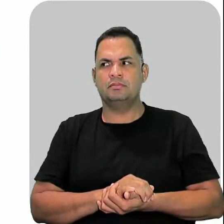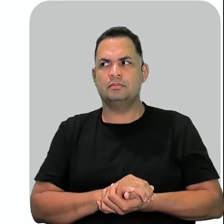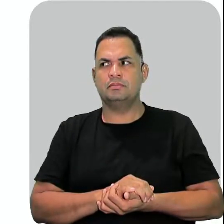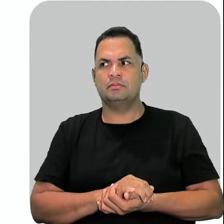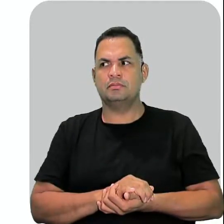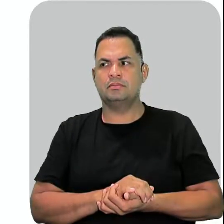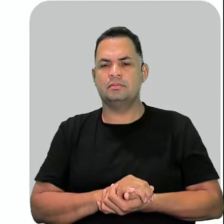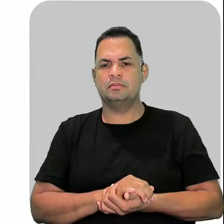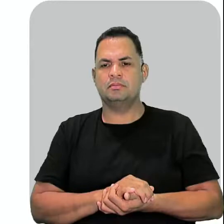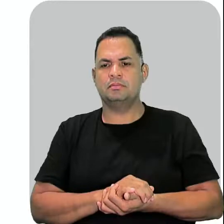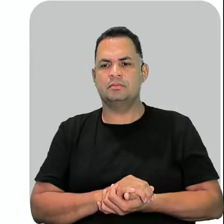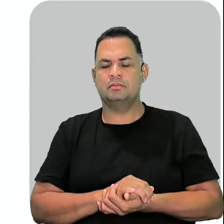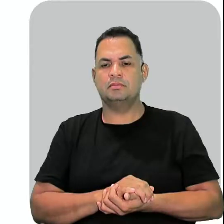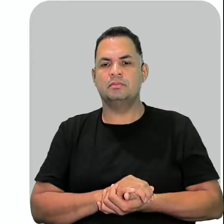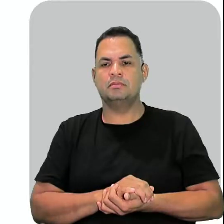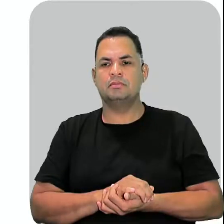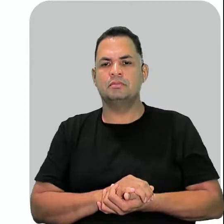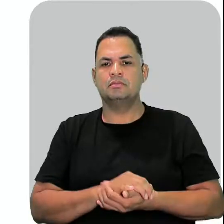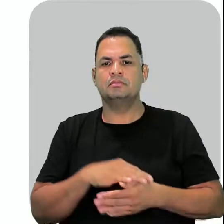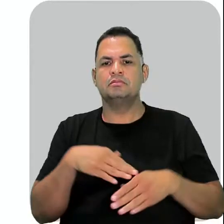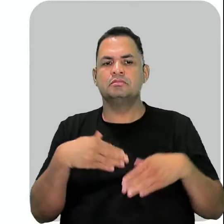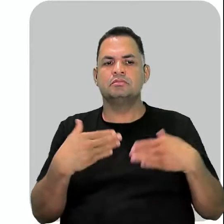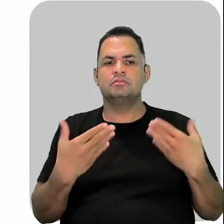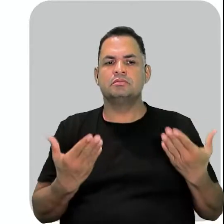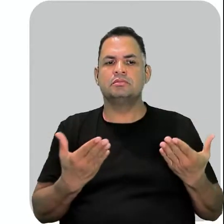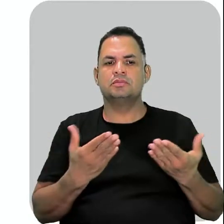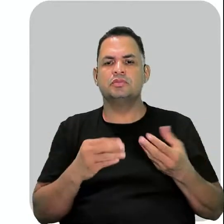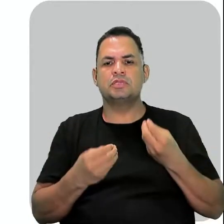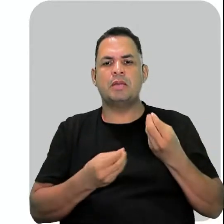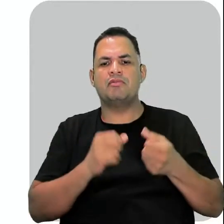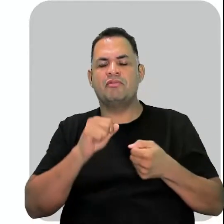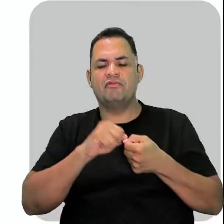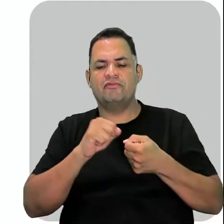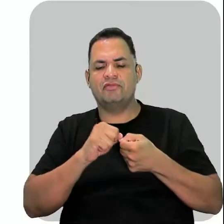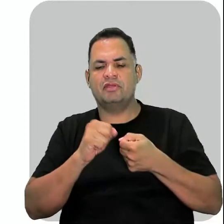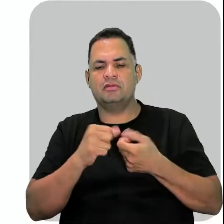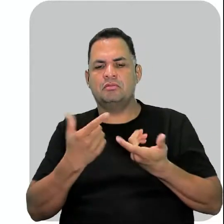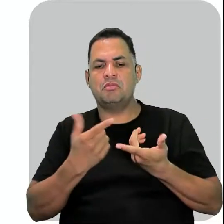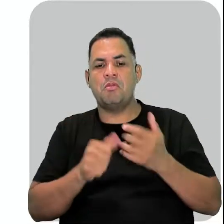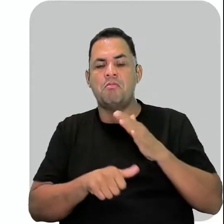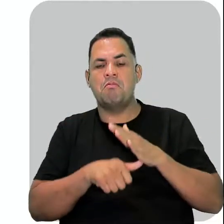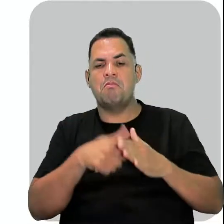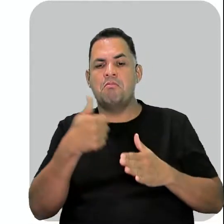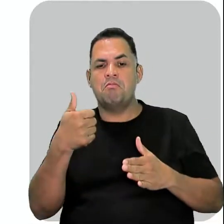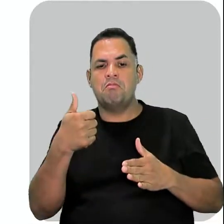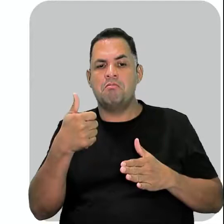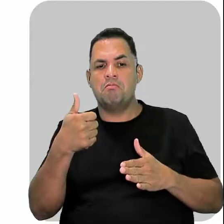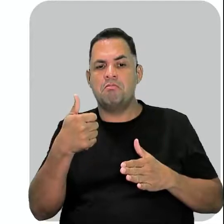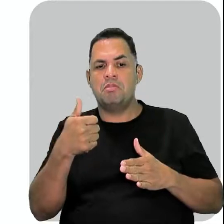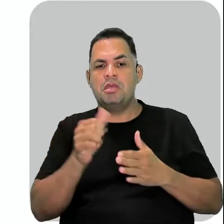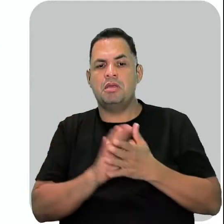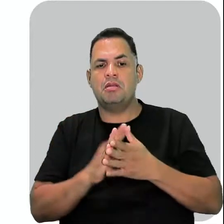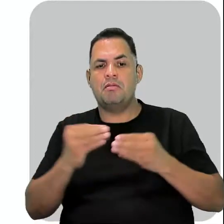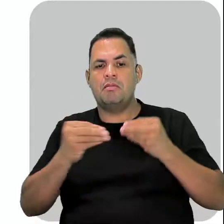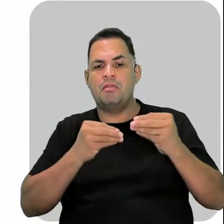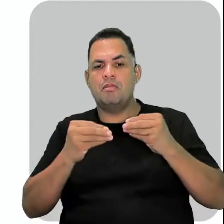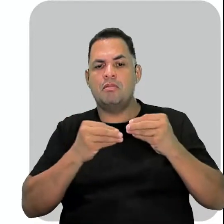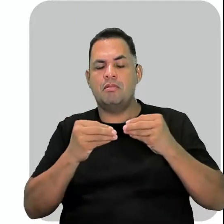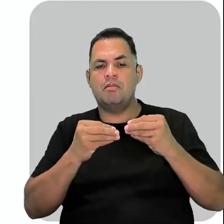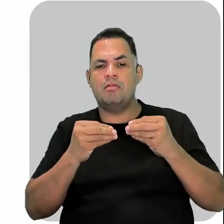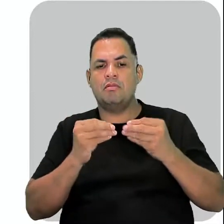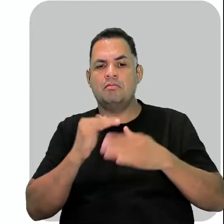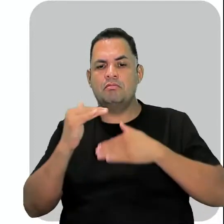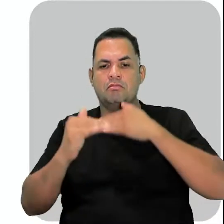calor. Mas a gente sabe quando que foi sintetizado o primeiro plástico? Pois é, o primeiro plástico ele foi sintetizado, né,